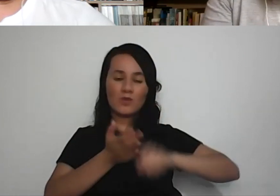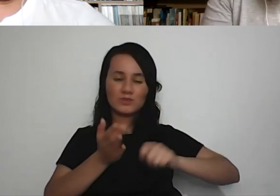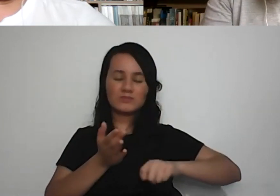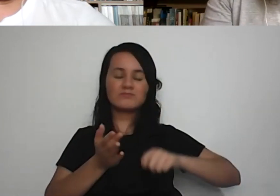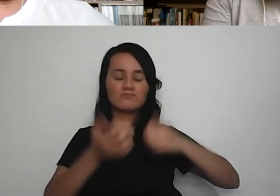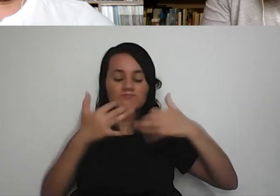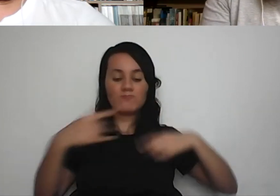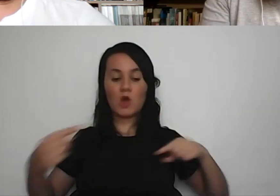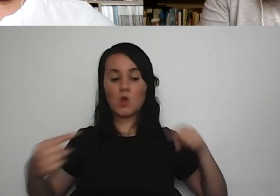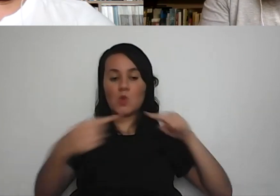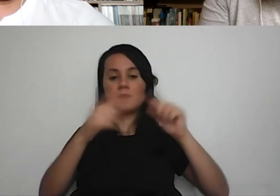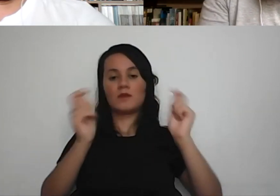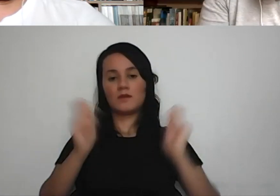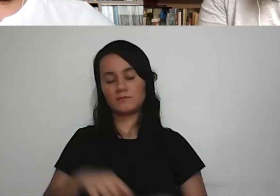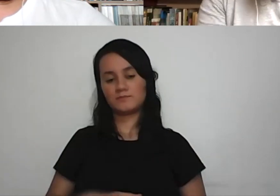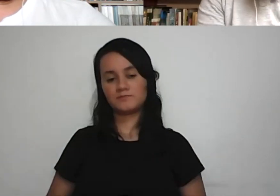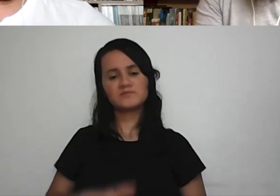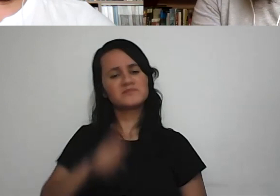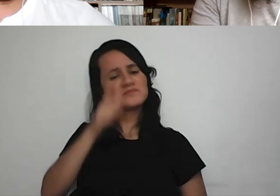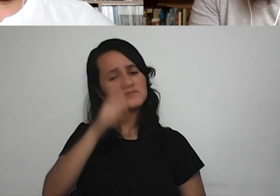interessante, porque